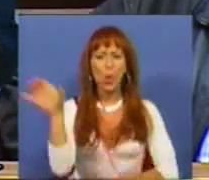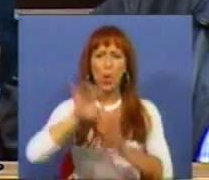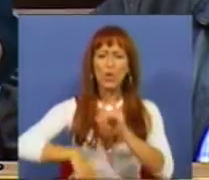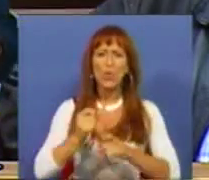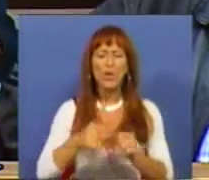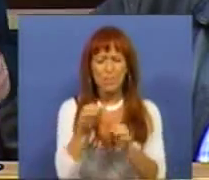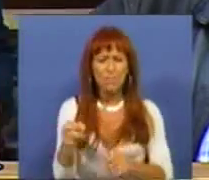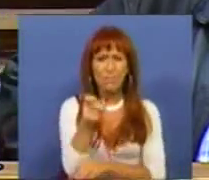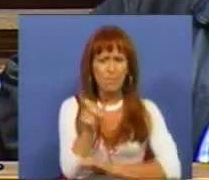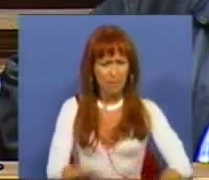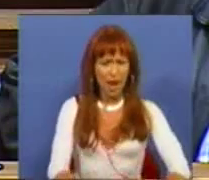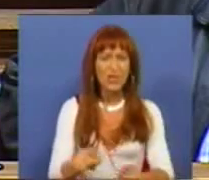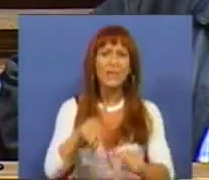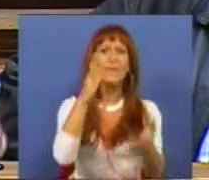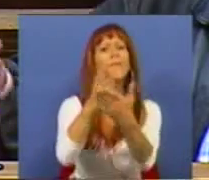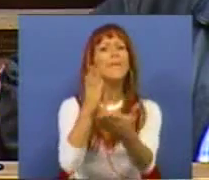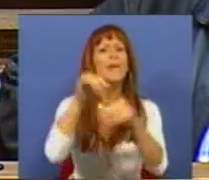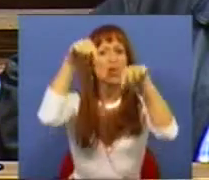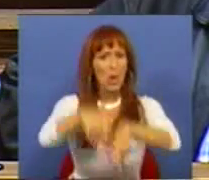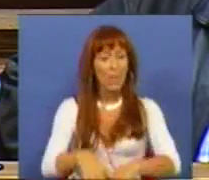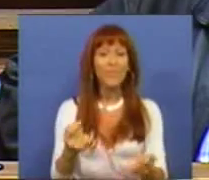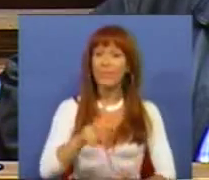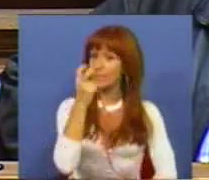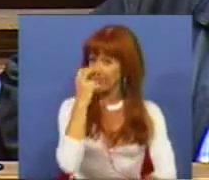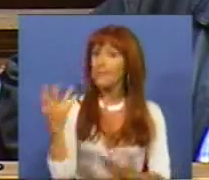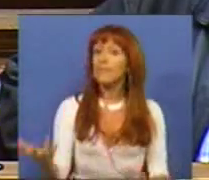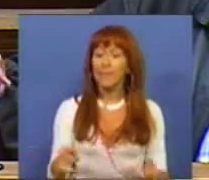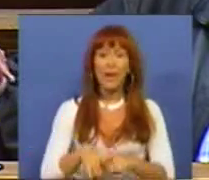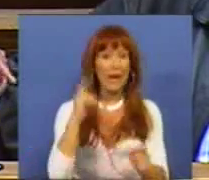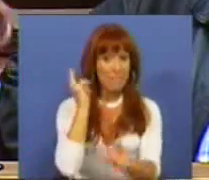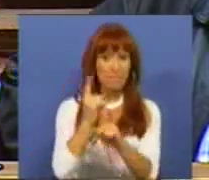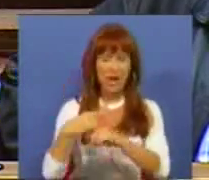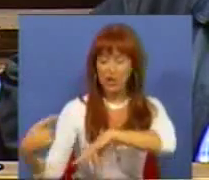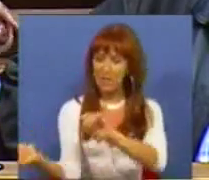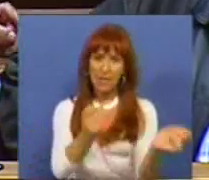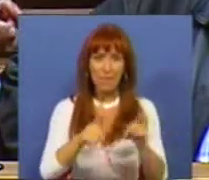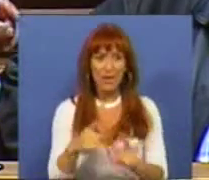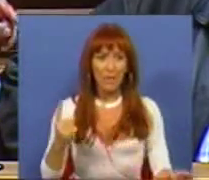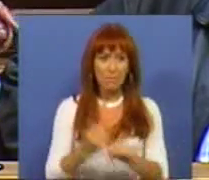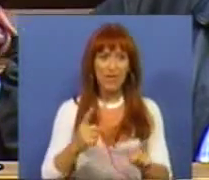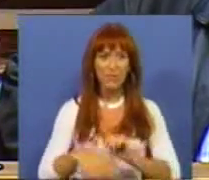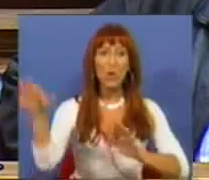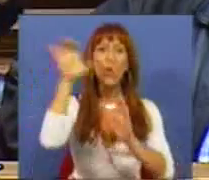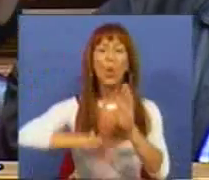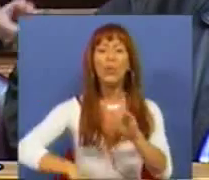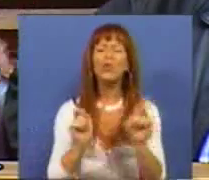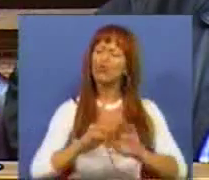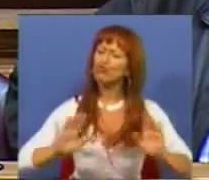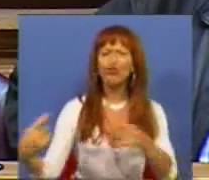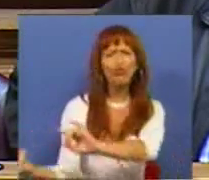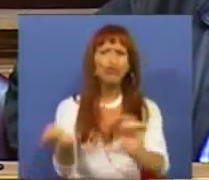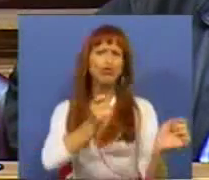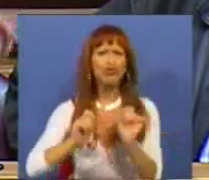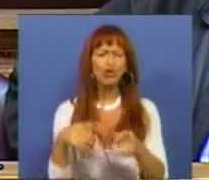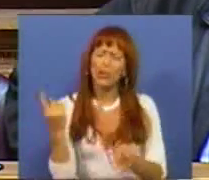para a pacificação das escolas. E, curiosamente, este mesmo debate e estas mesmas condições já foram